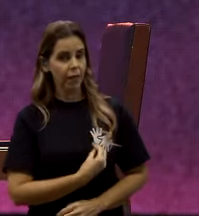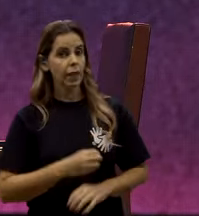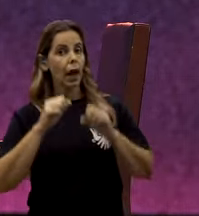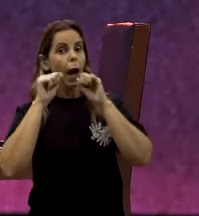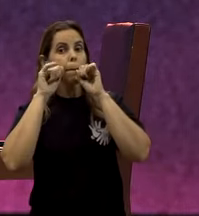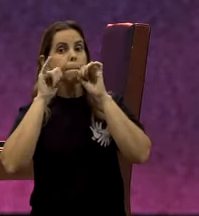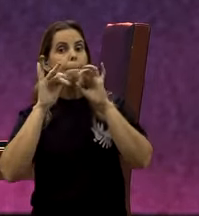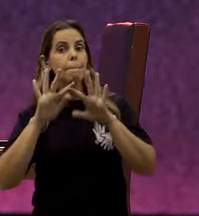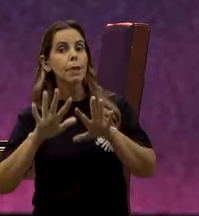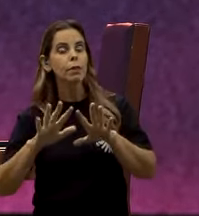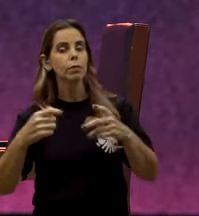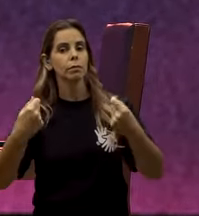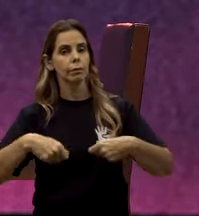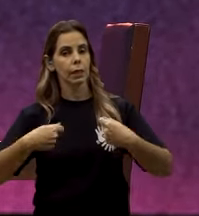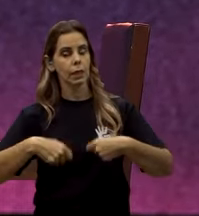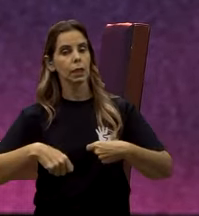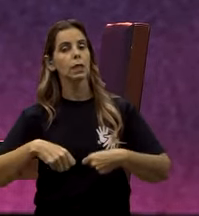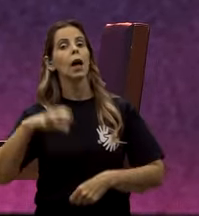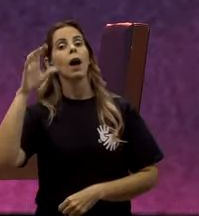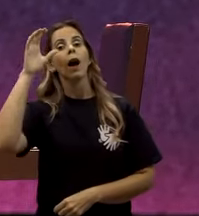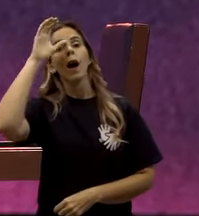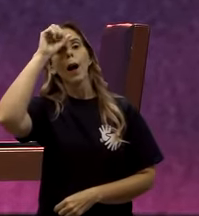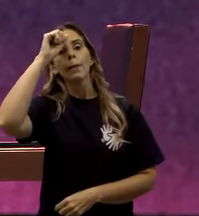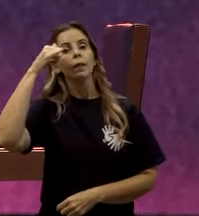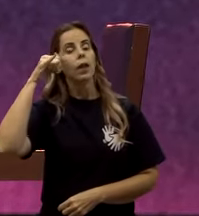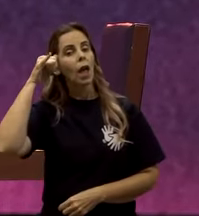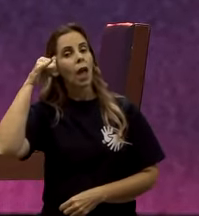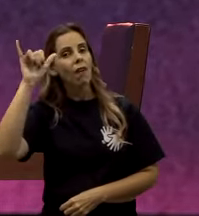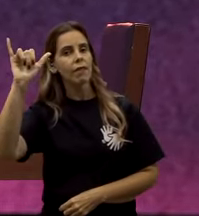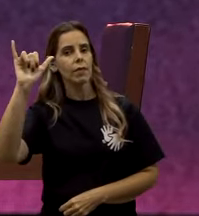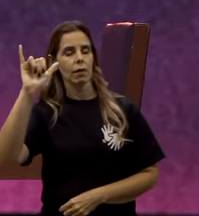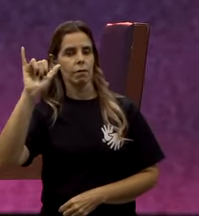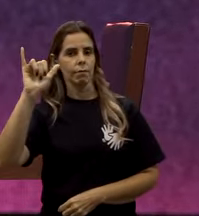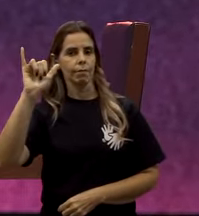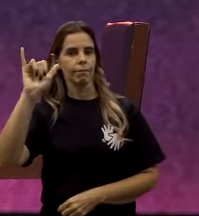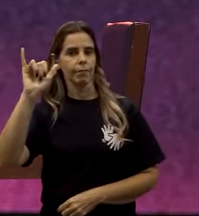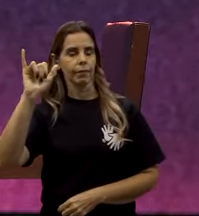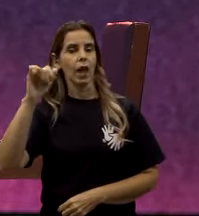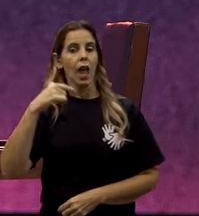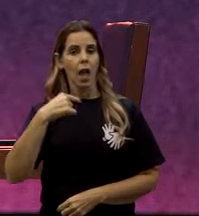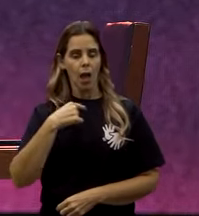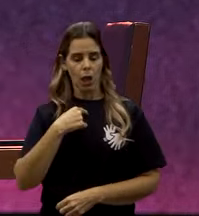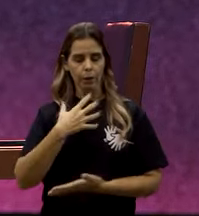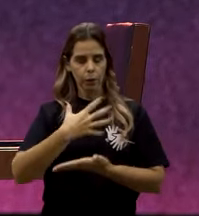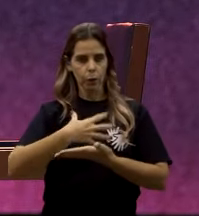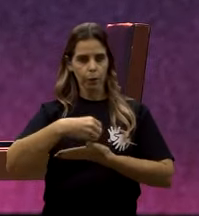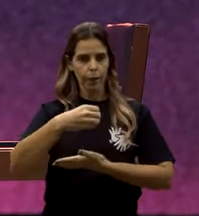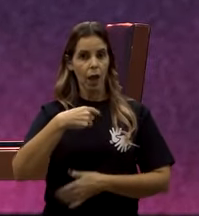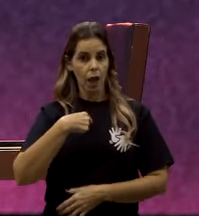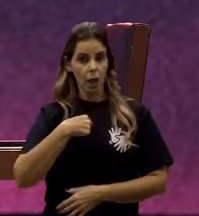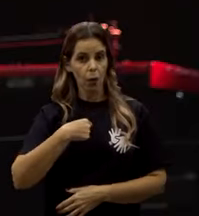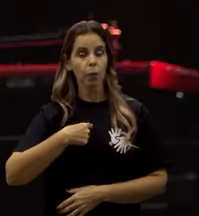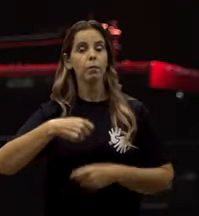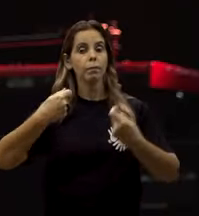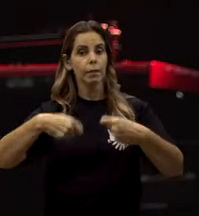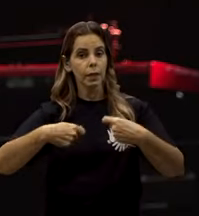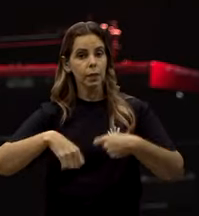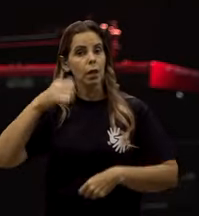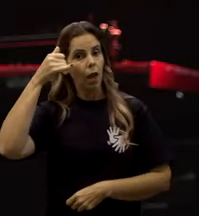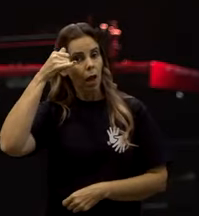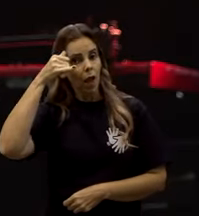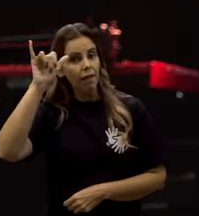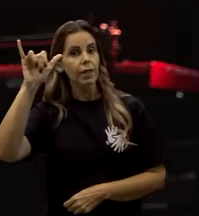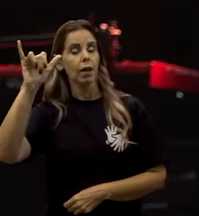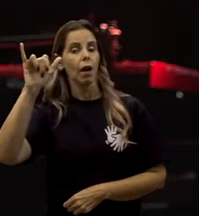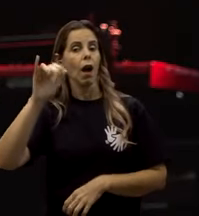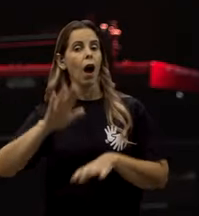que aprender a evitar diga comigo eu preciso evitar algumas coisas urgentemente se